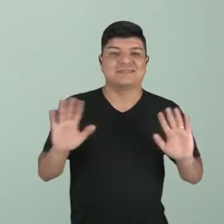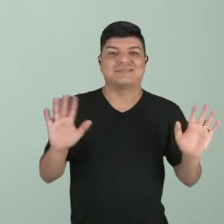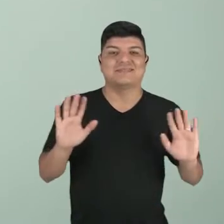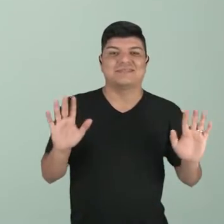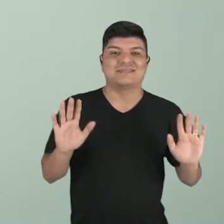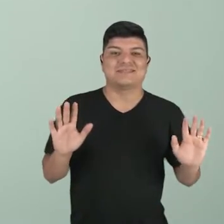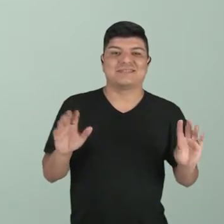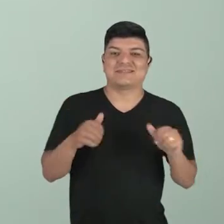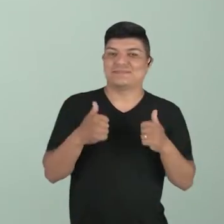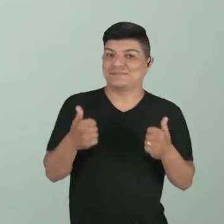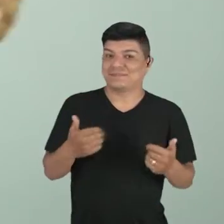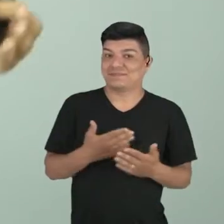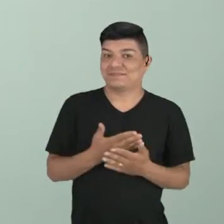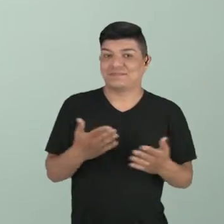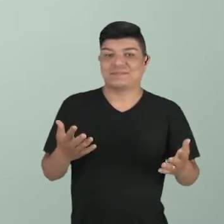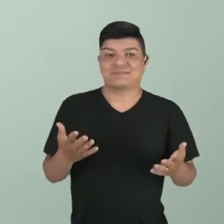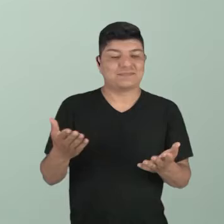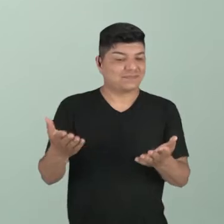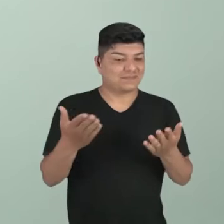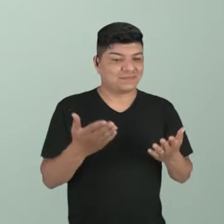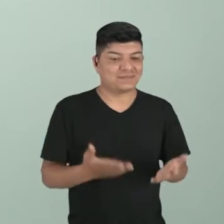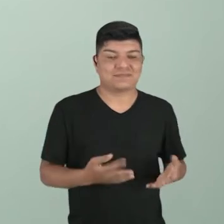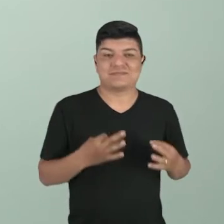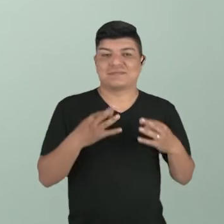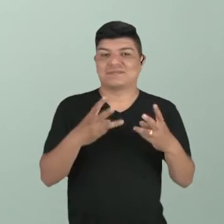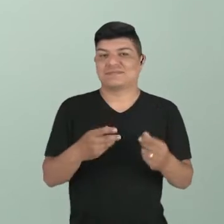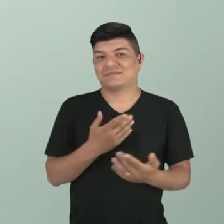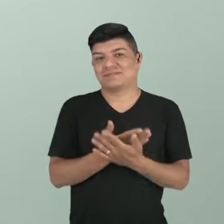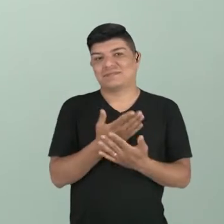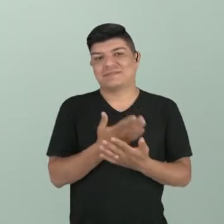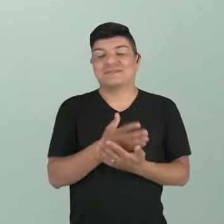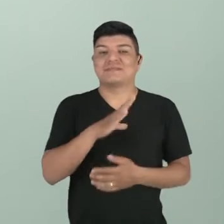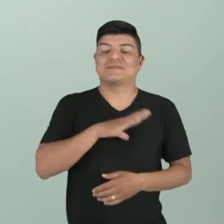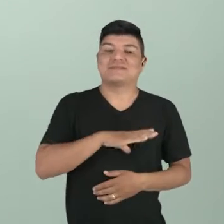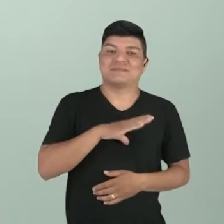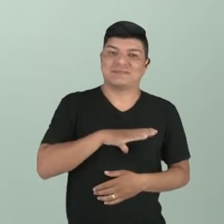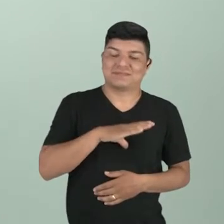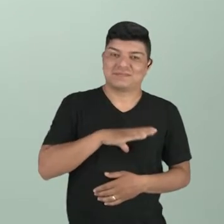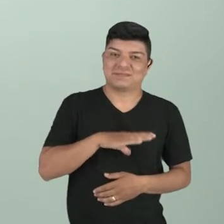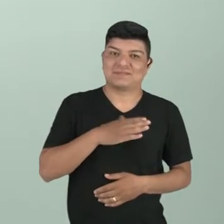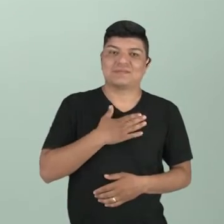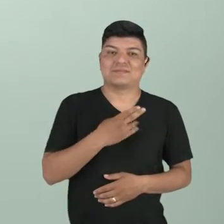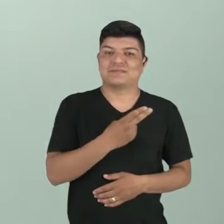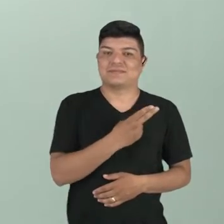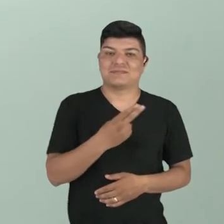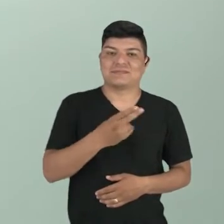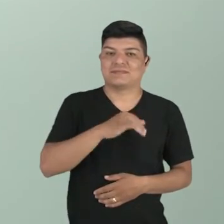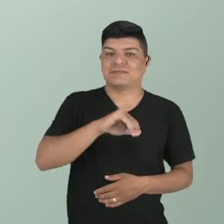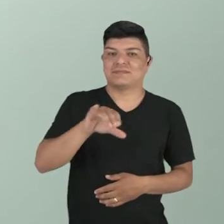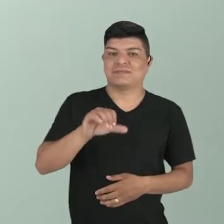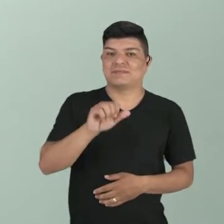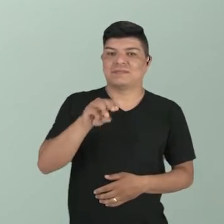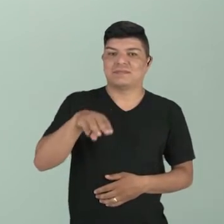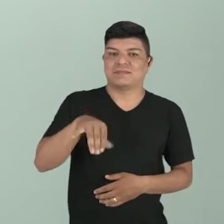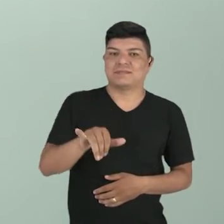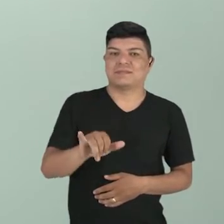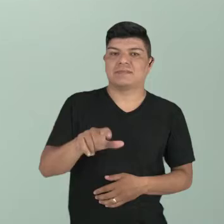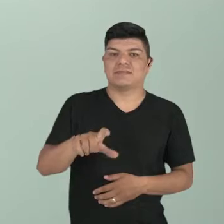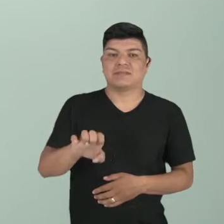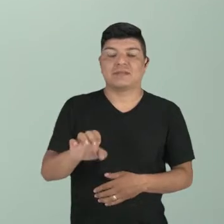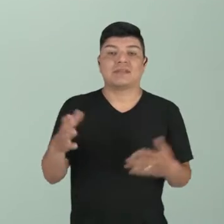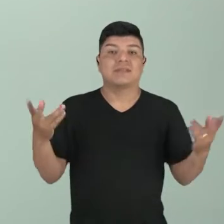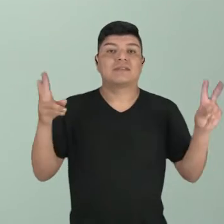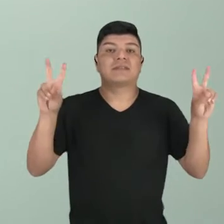Olá, galerinha, tudo bem? Sejam todos bem-vindos à aula de língua portuguesa. Eu sou a professora Jamile Fontinelli e o nosso assunto